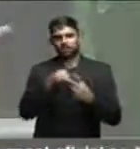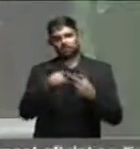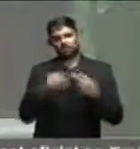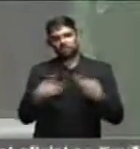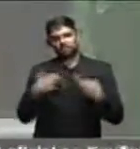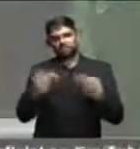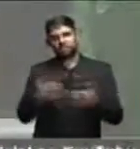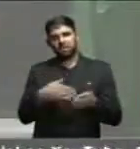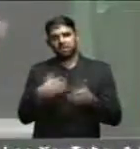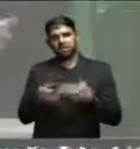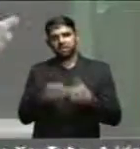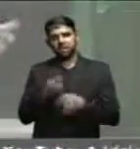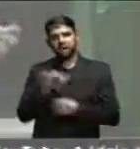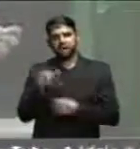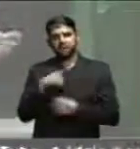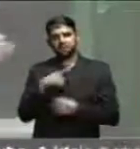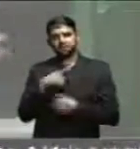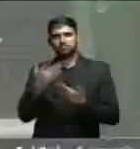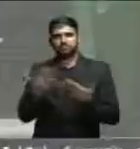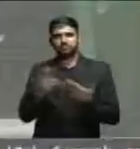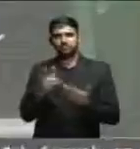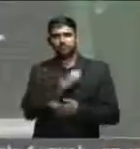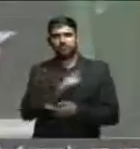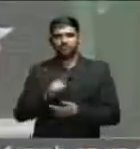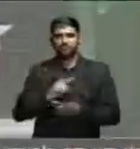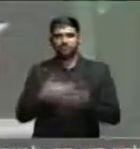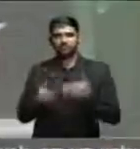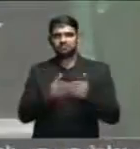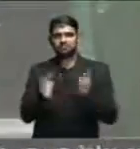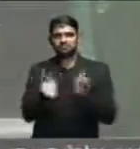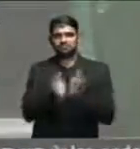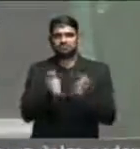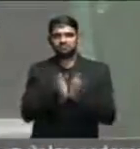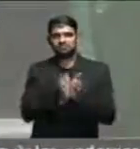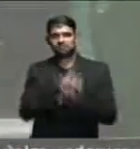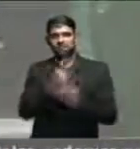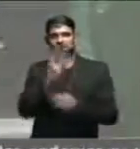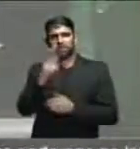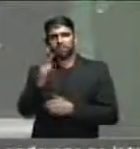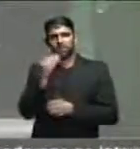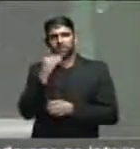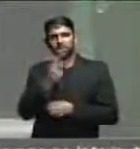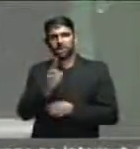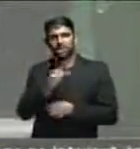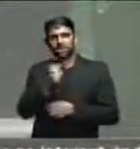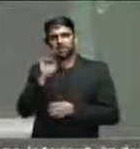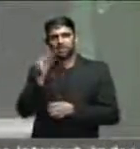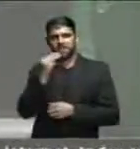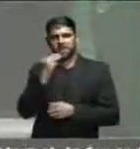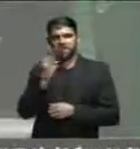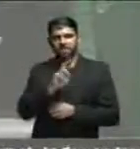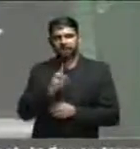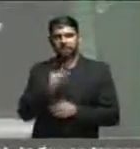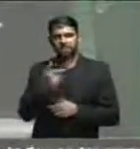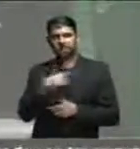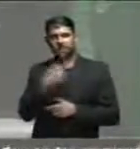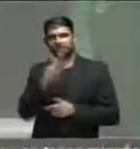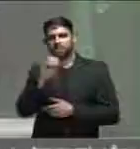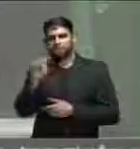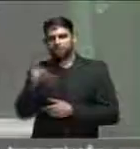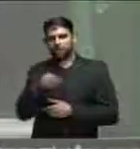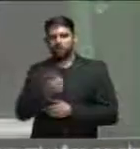ministérios, cargos no segundo, no terceiro escalão, 2 milhões de reais, 1 milhão de reais,